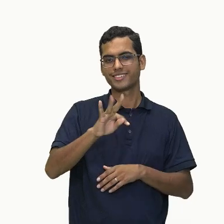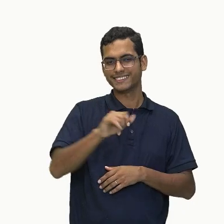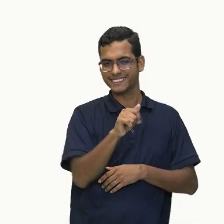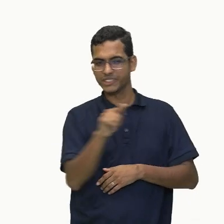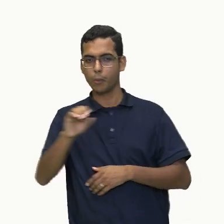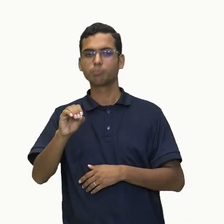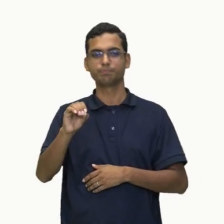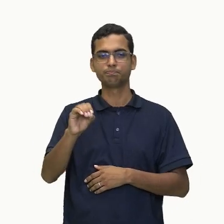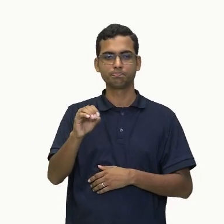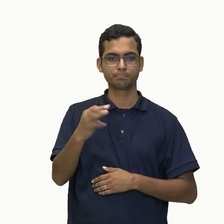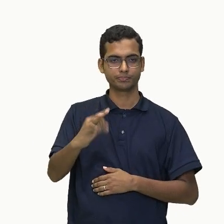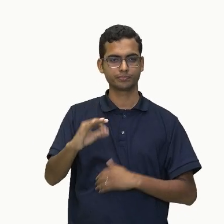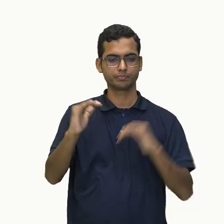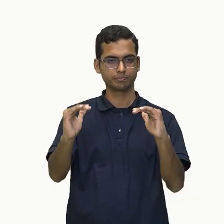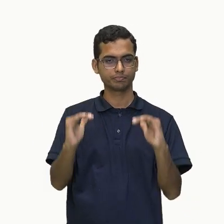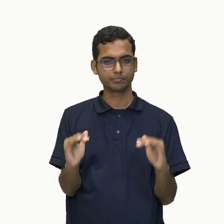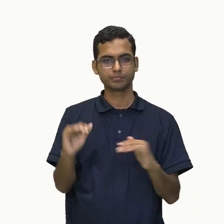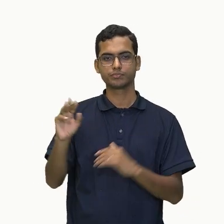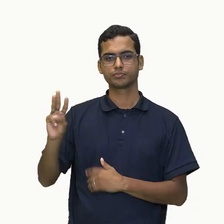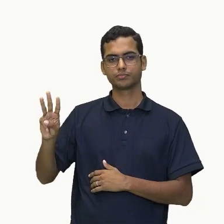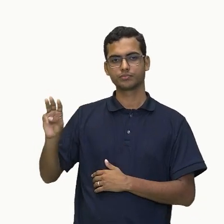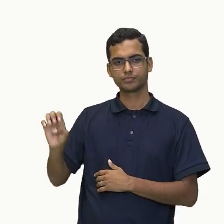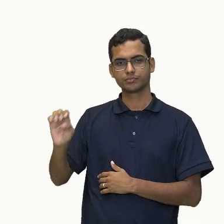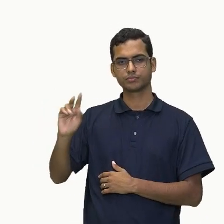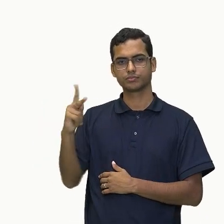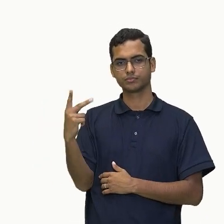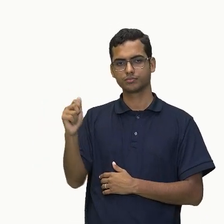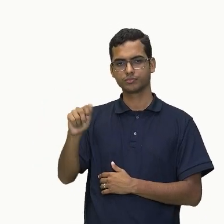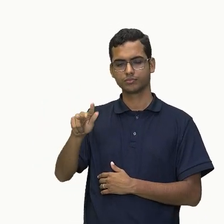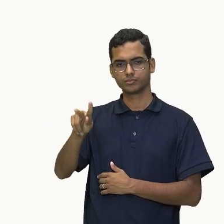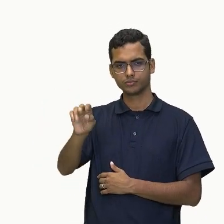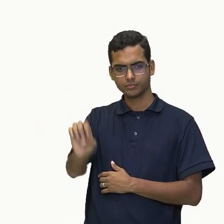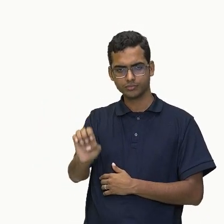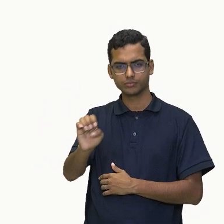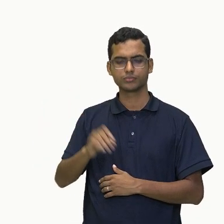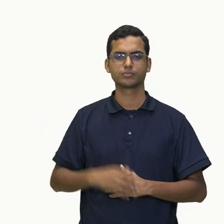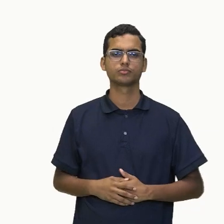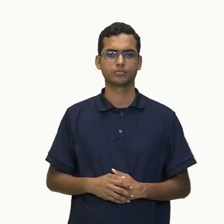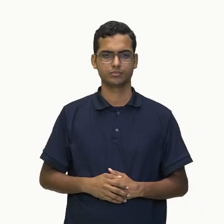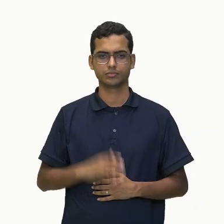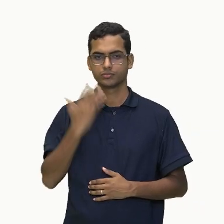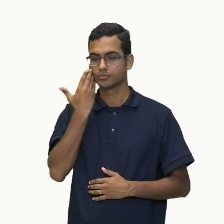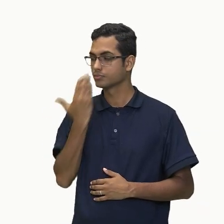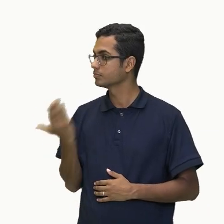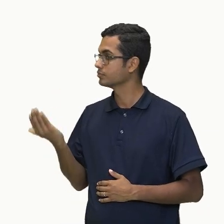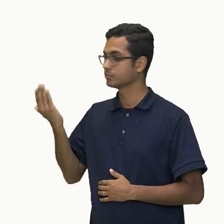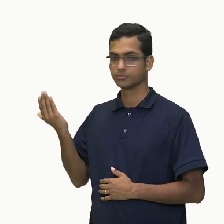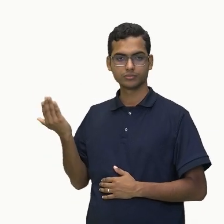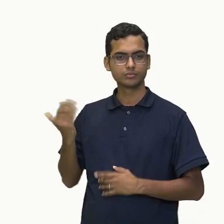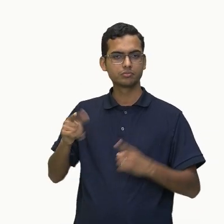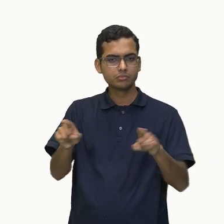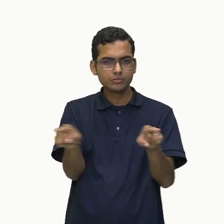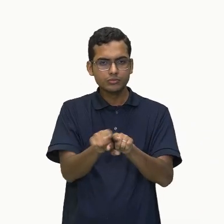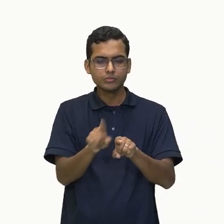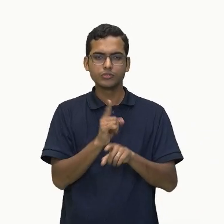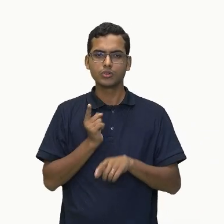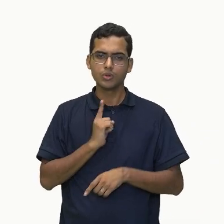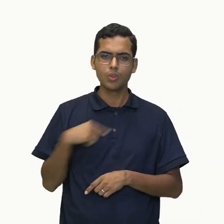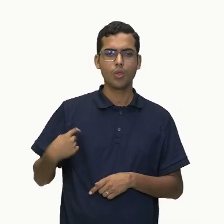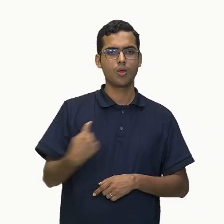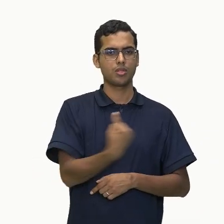ok? O significado é o mesmo, mas só está escrito de uma forma abreviada. We